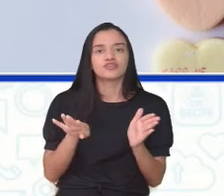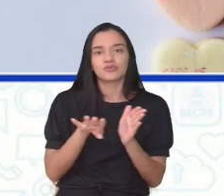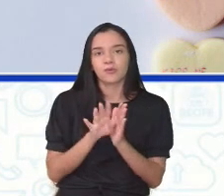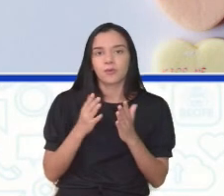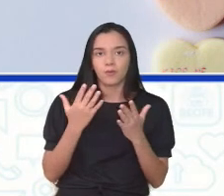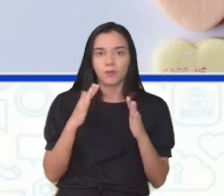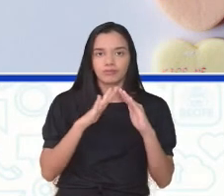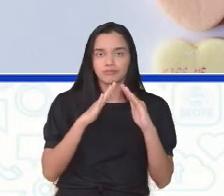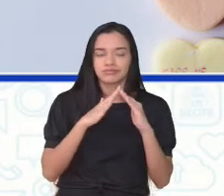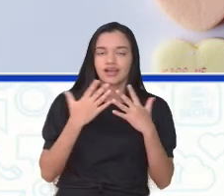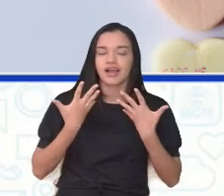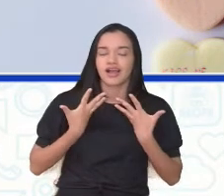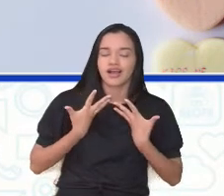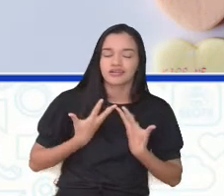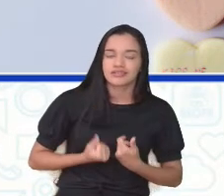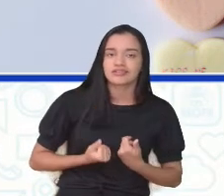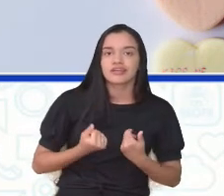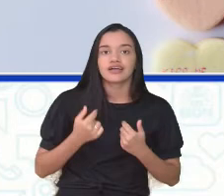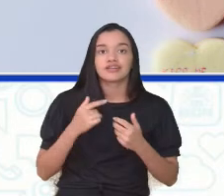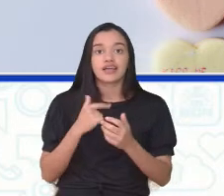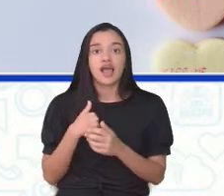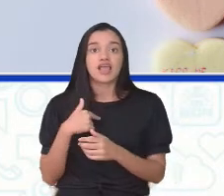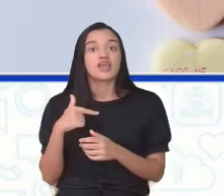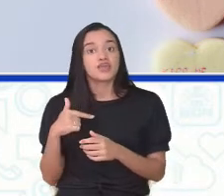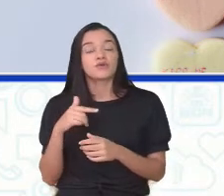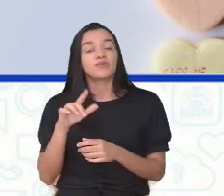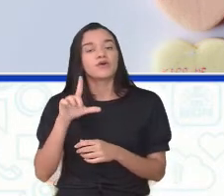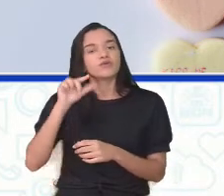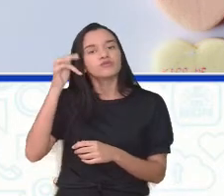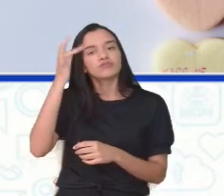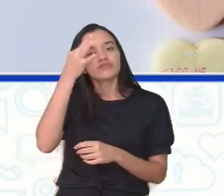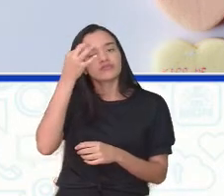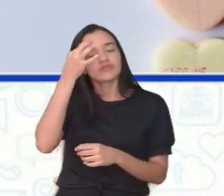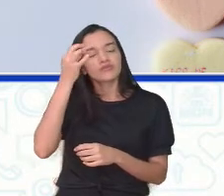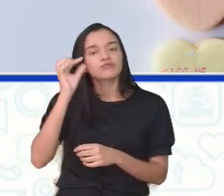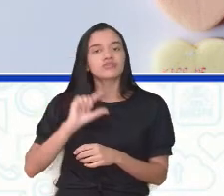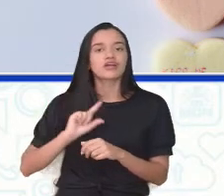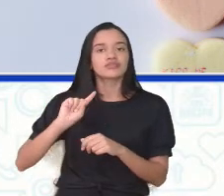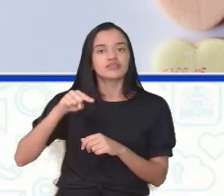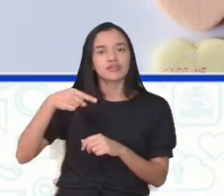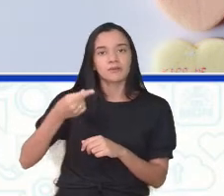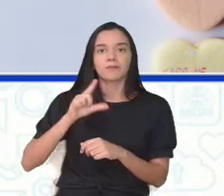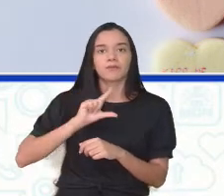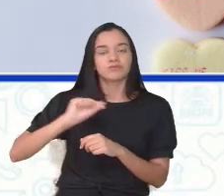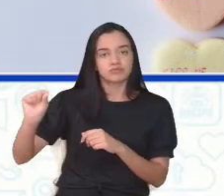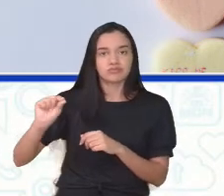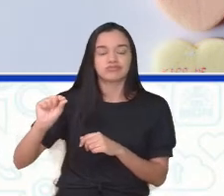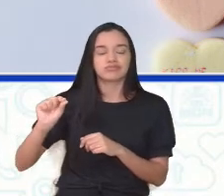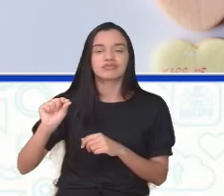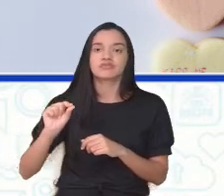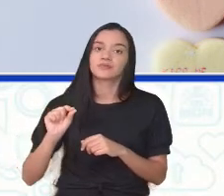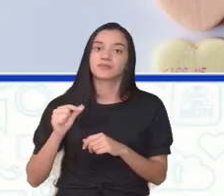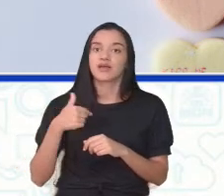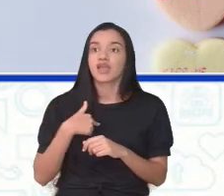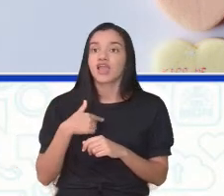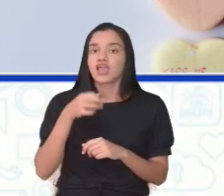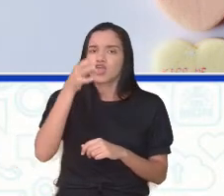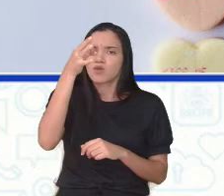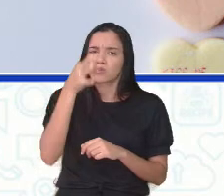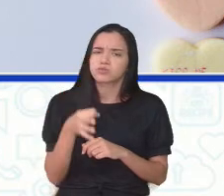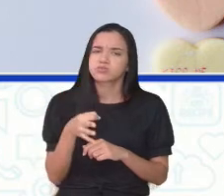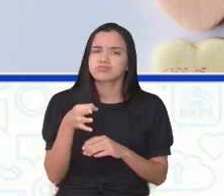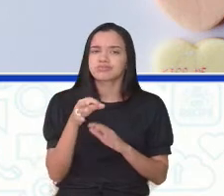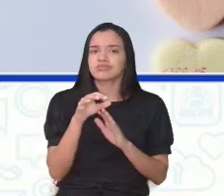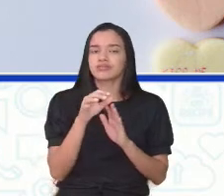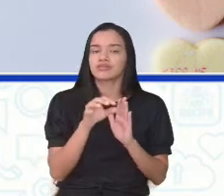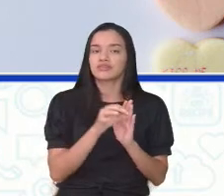sofá. Eu vou para a faculdade depois do almoço. Ela sabia que tinha de cumprir com as suas obrigações. Eu coloquei exatamente como estava